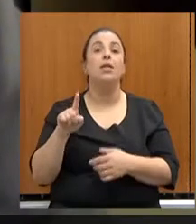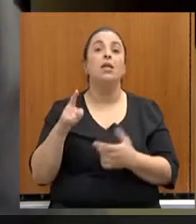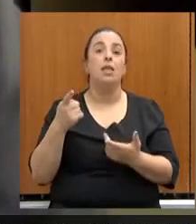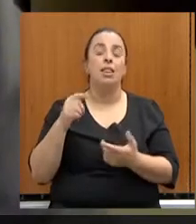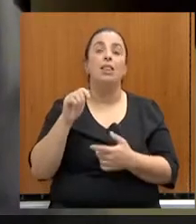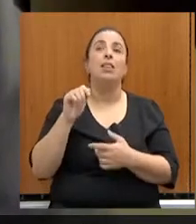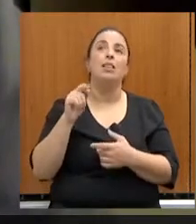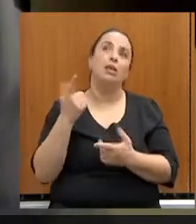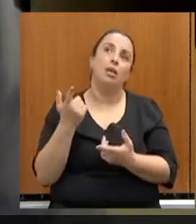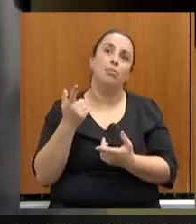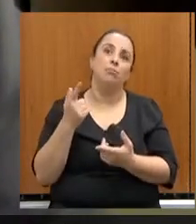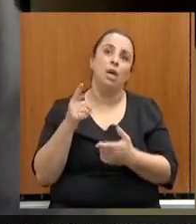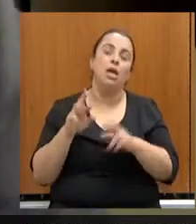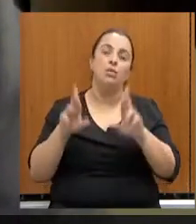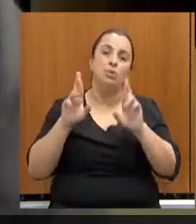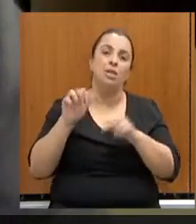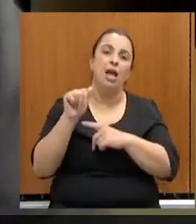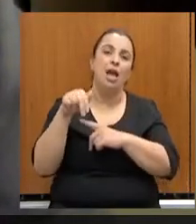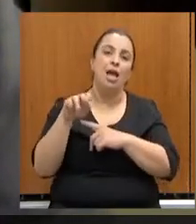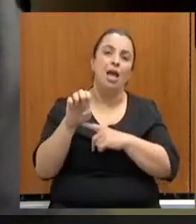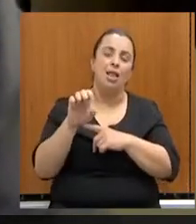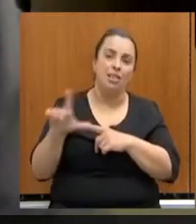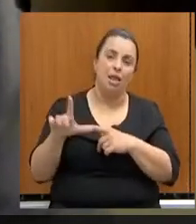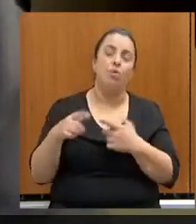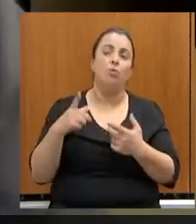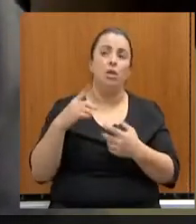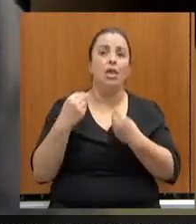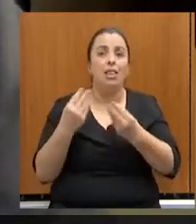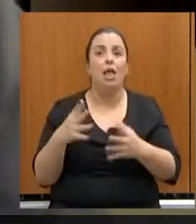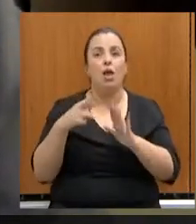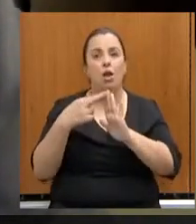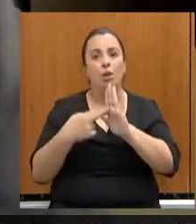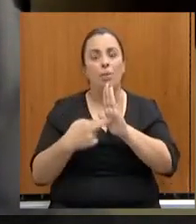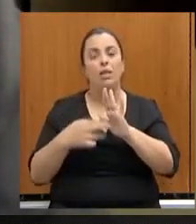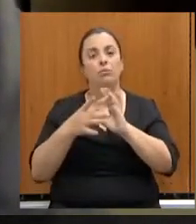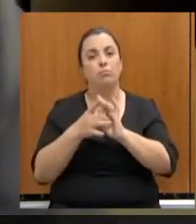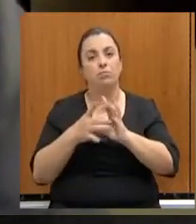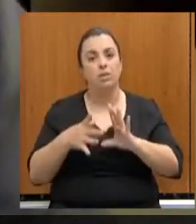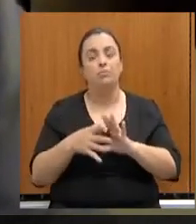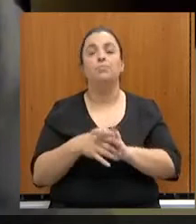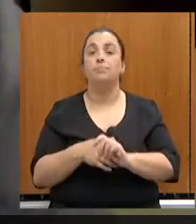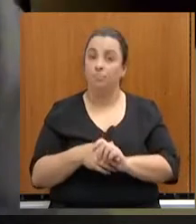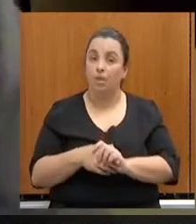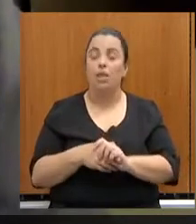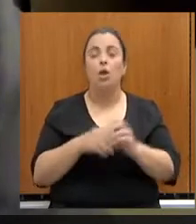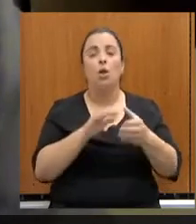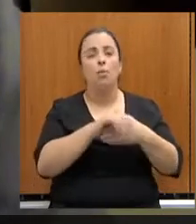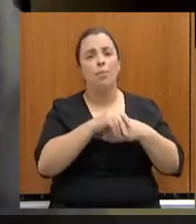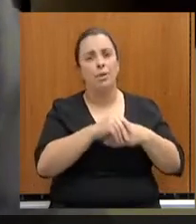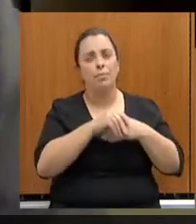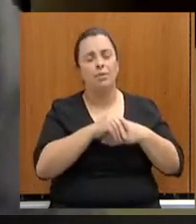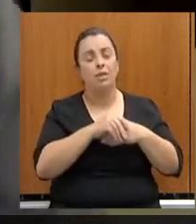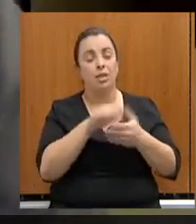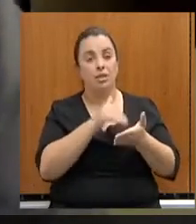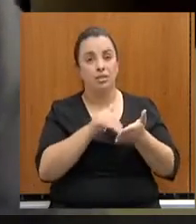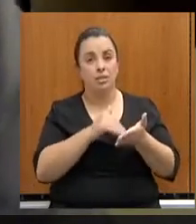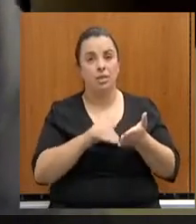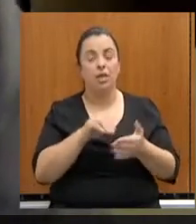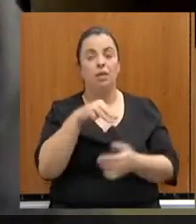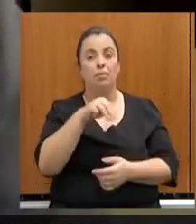é Daniel não quero parabenizar a secretária Marilda na mesma forma parabenizar